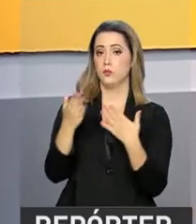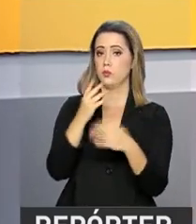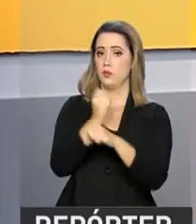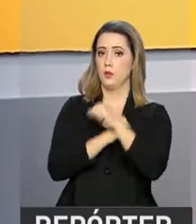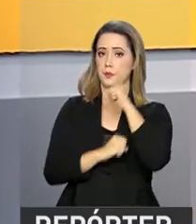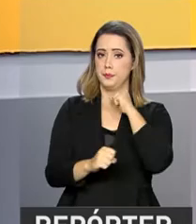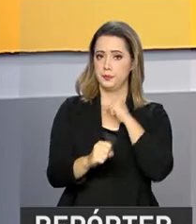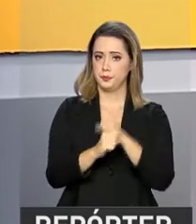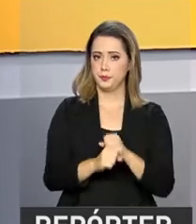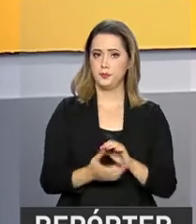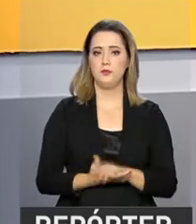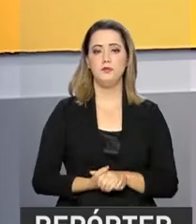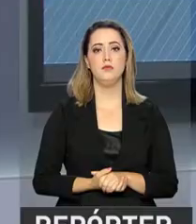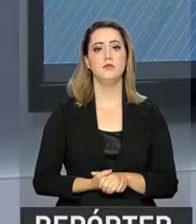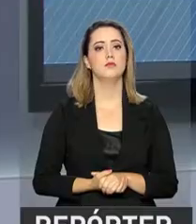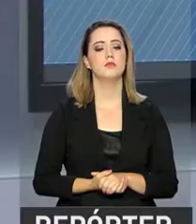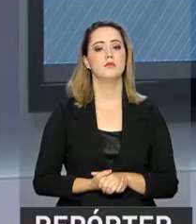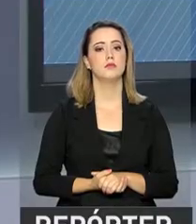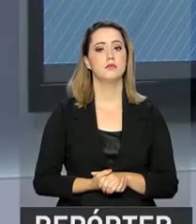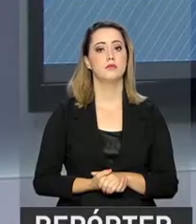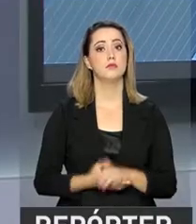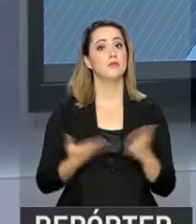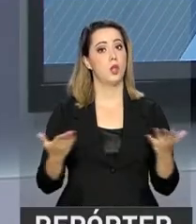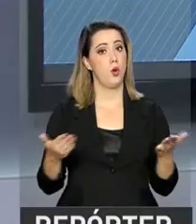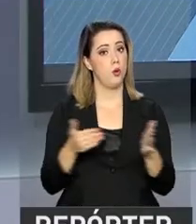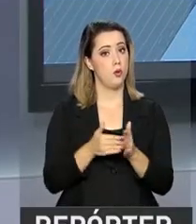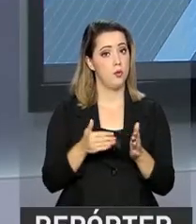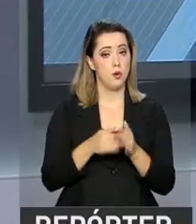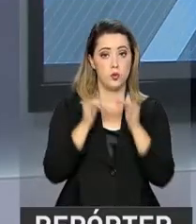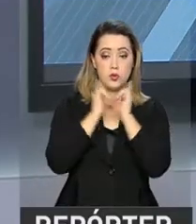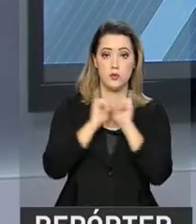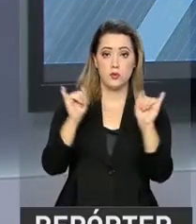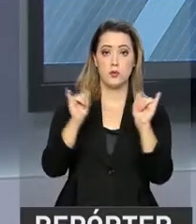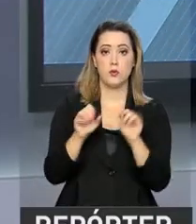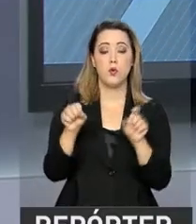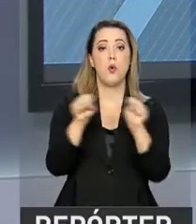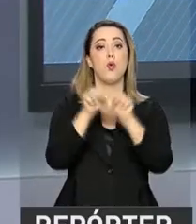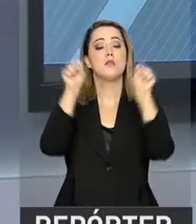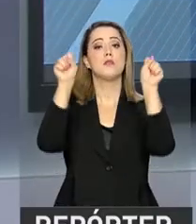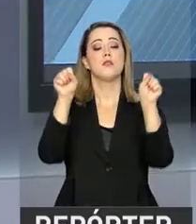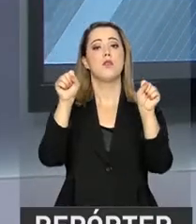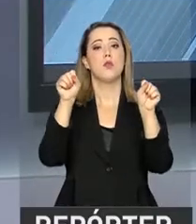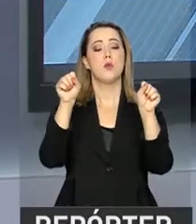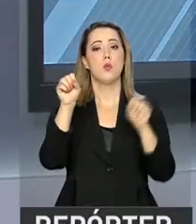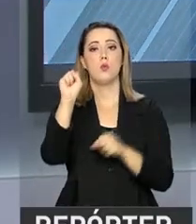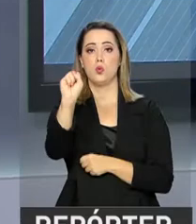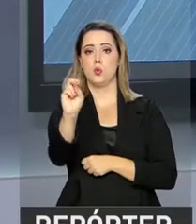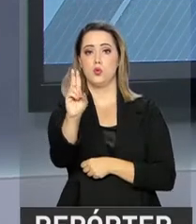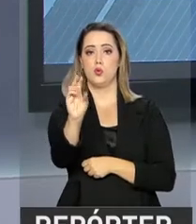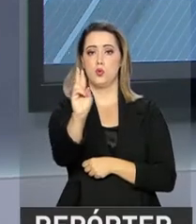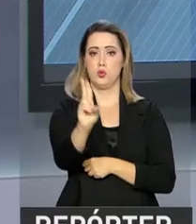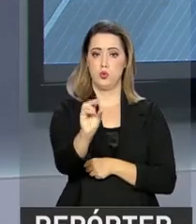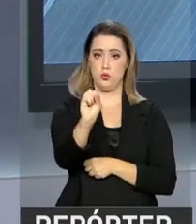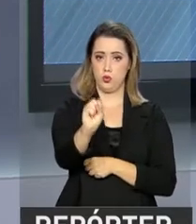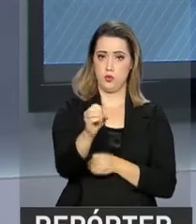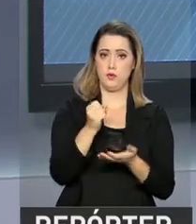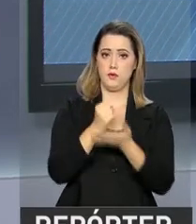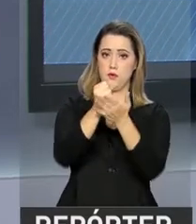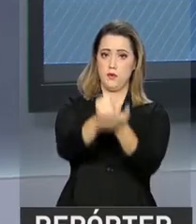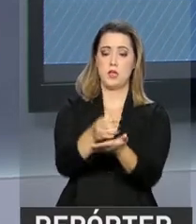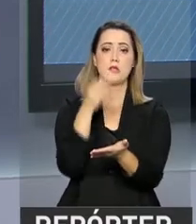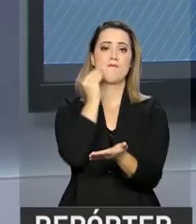ao ano passado e uma última informação o sistema único de saúde vai oferecer testes rápidos